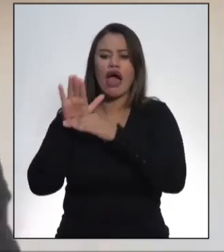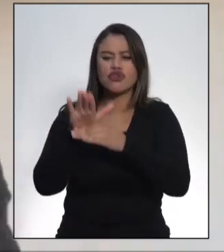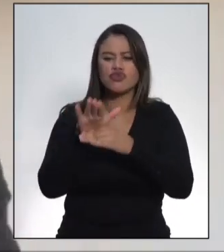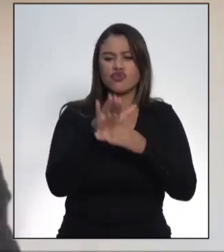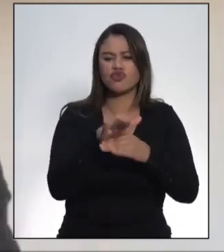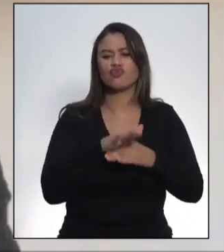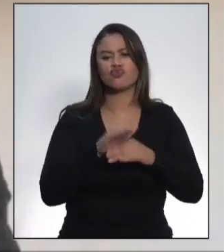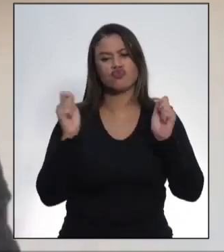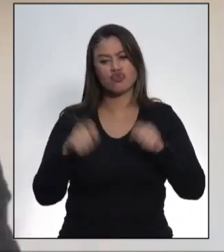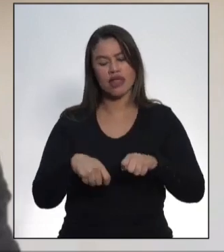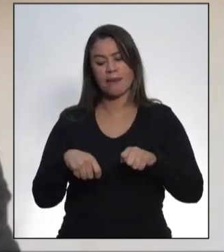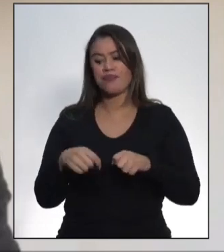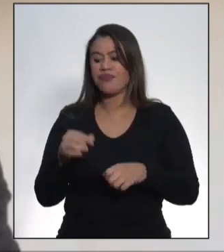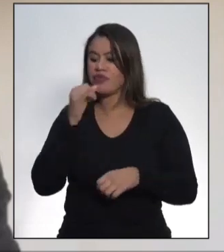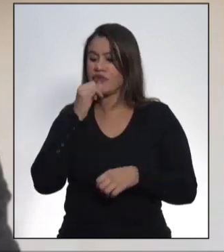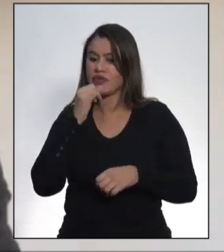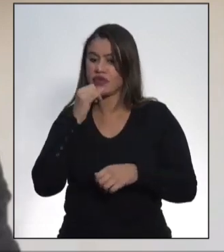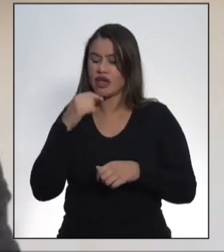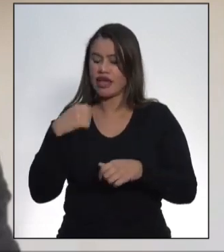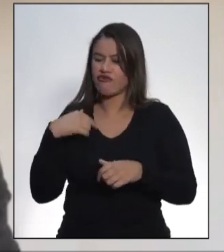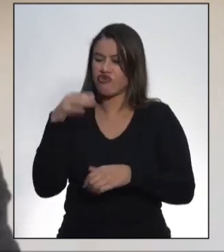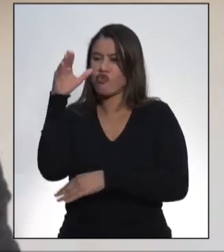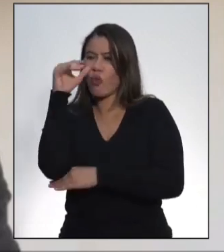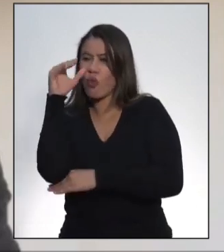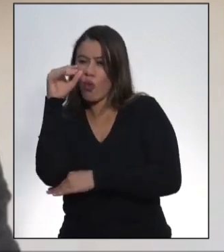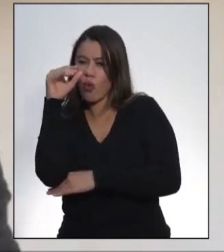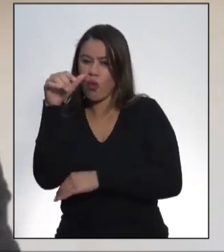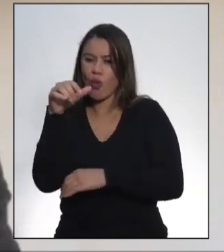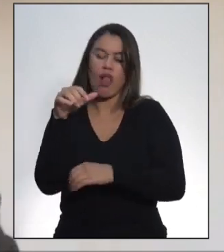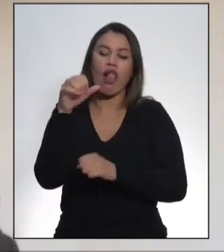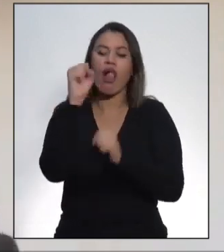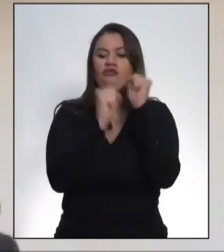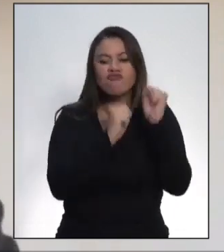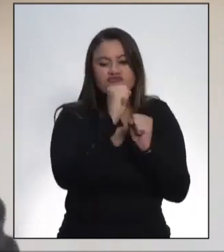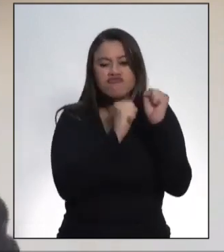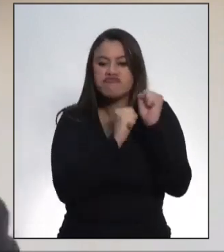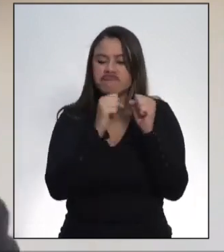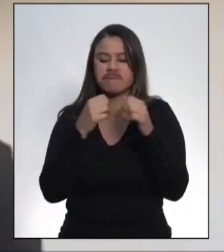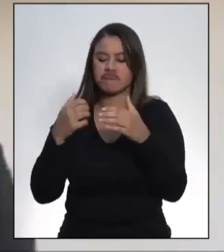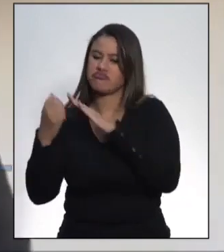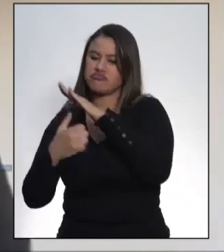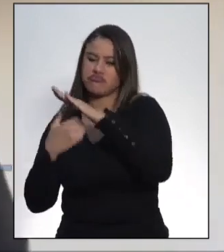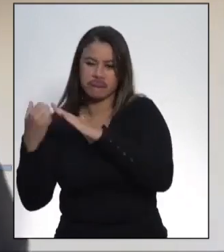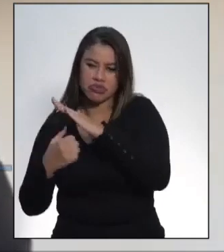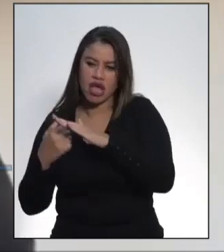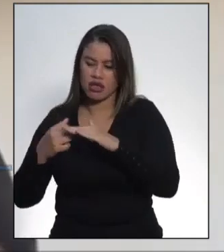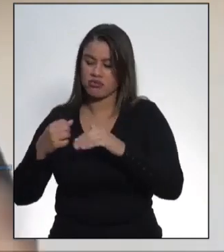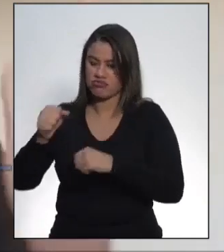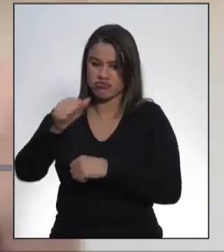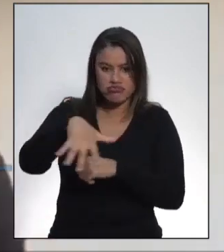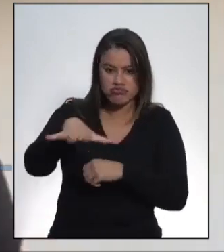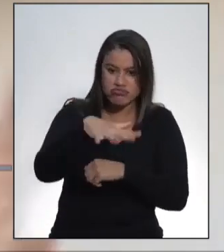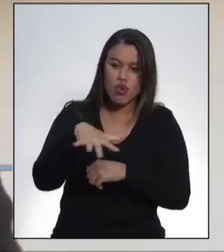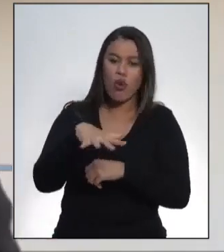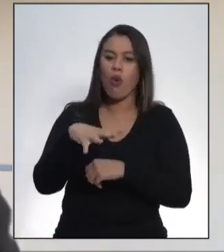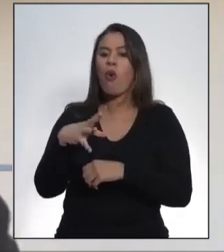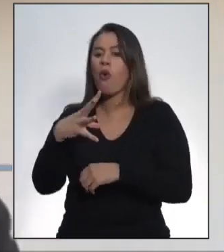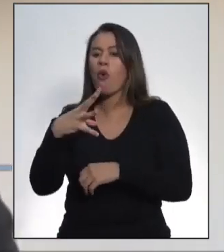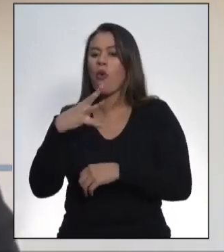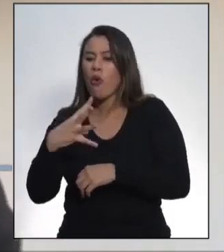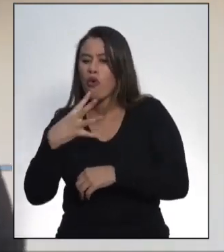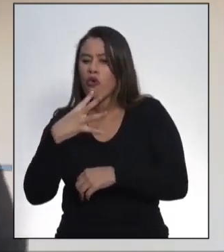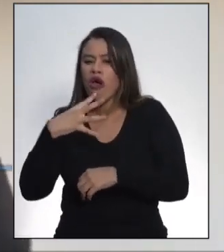tiver desse setor, dessa indústria, quanto mais curioso você for sobre esse setor, sobre essa indústria, quanto mais conhecimento você